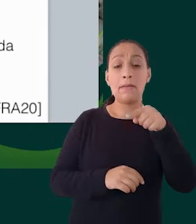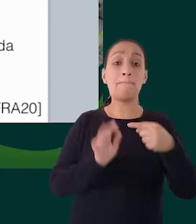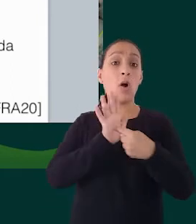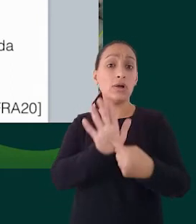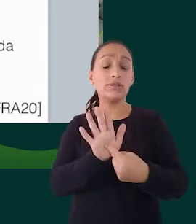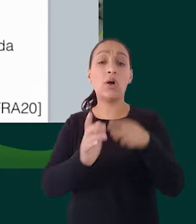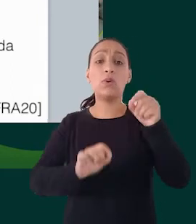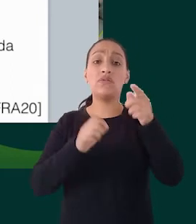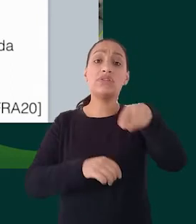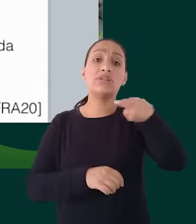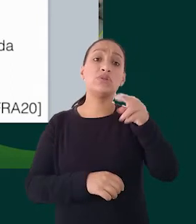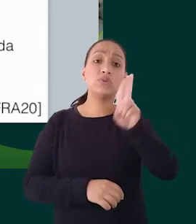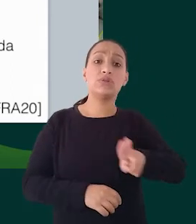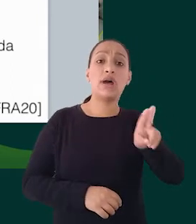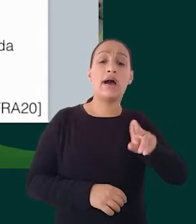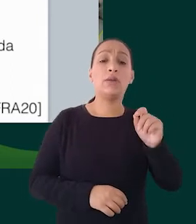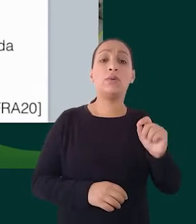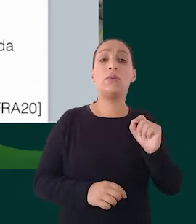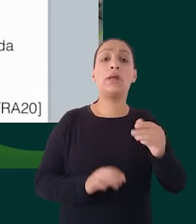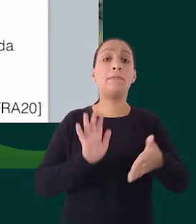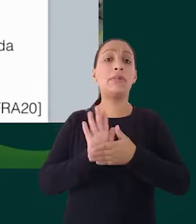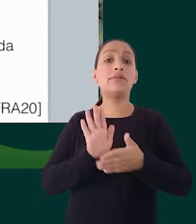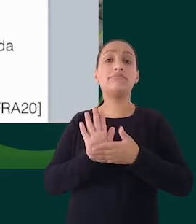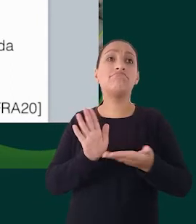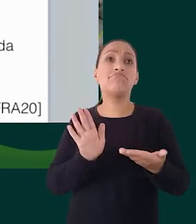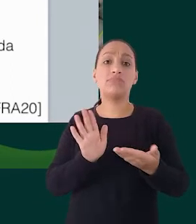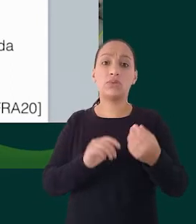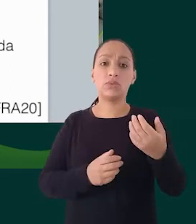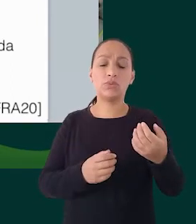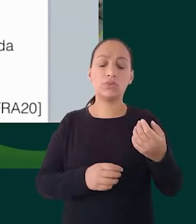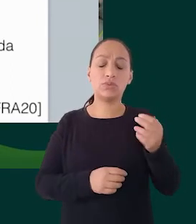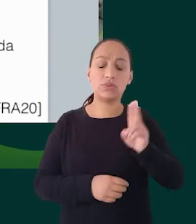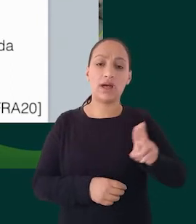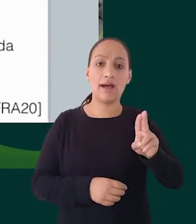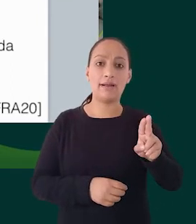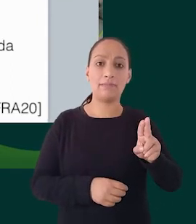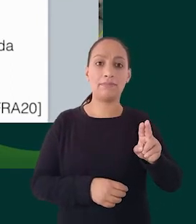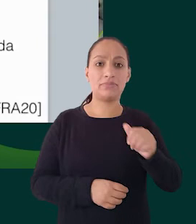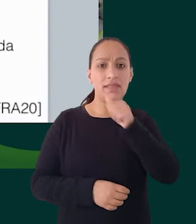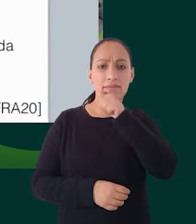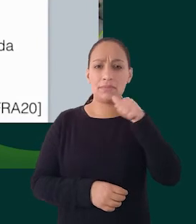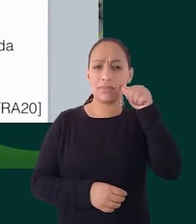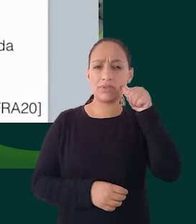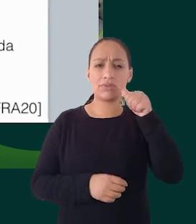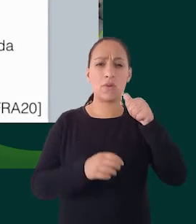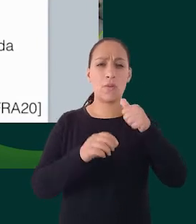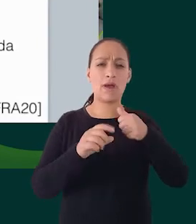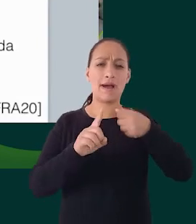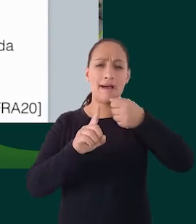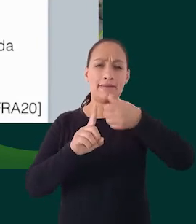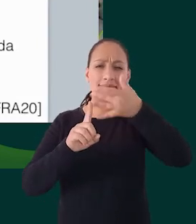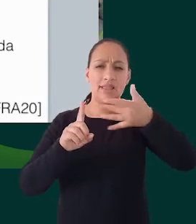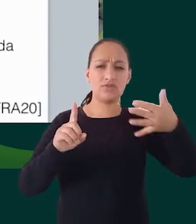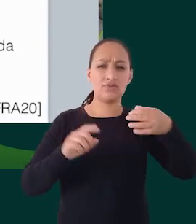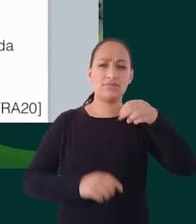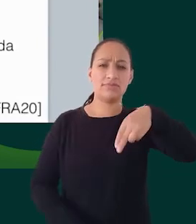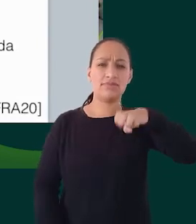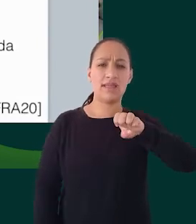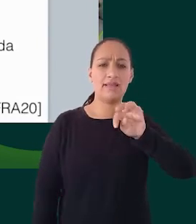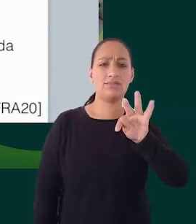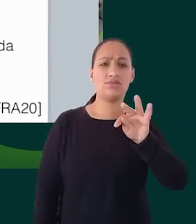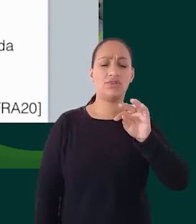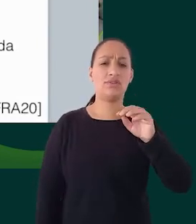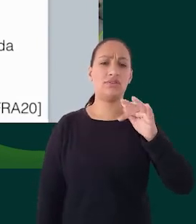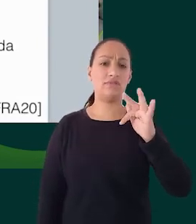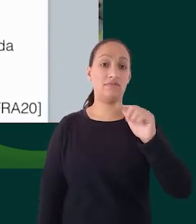vocês pretendem usar, né? Produtos semelhantes que vocês podem usar. A Amazon e a Netflix fazem muito isso, né? A gente costuma ver